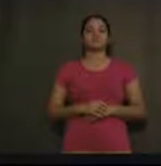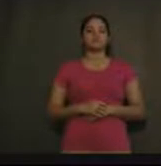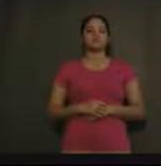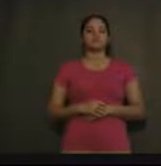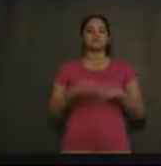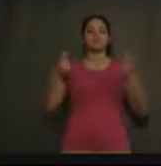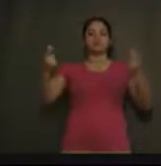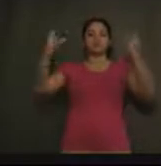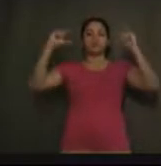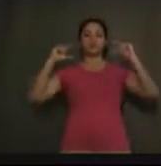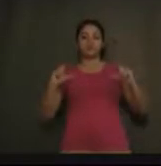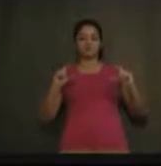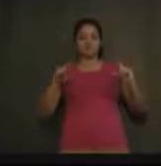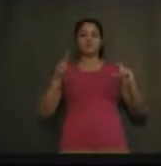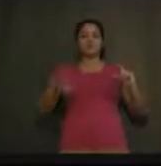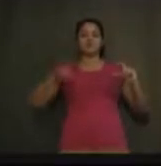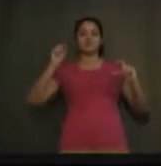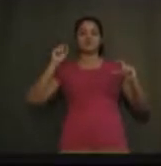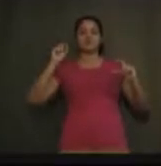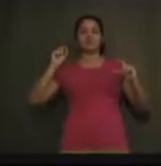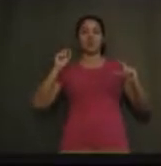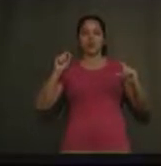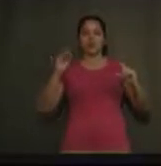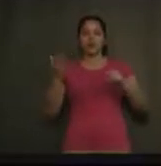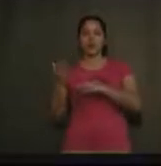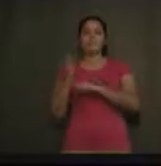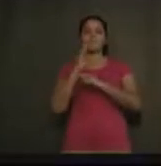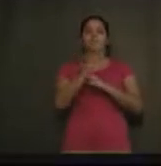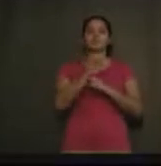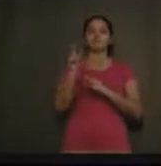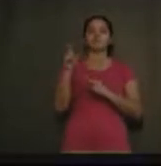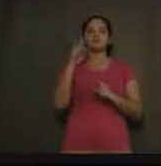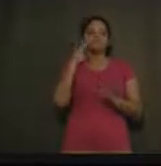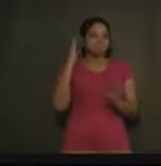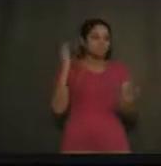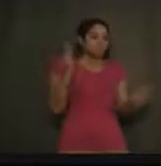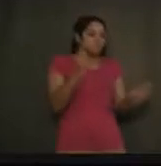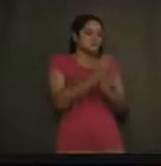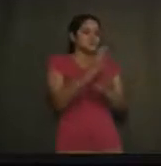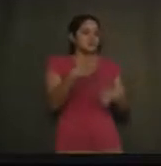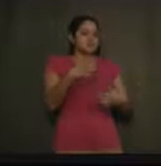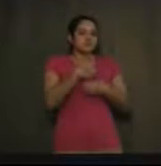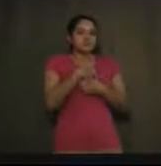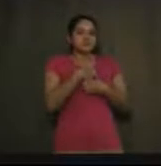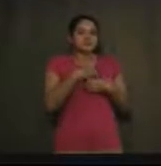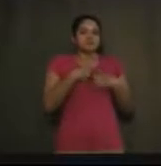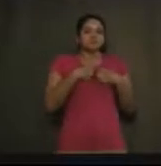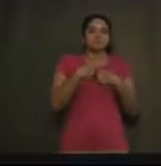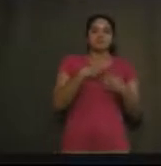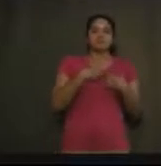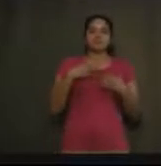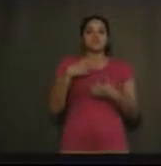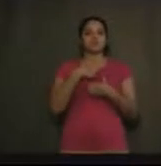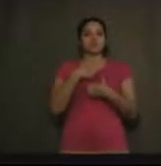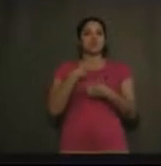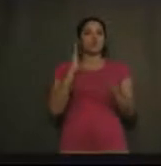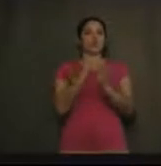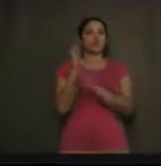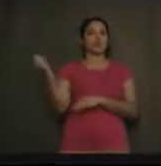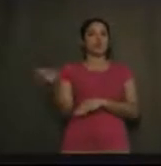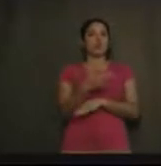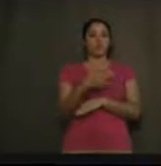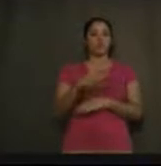que dá bem a ideia de como ele ficou impressionado, como ele ficou abalado pela descoberta desse fenômeno.